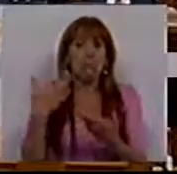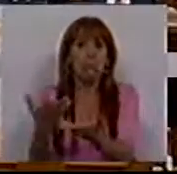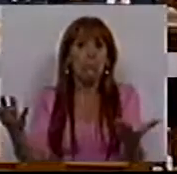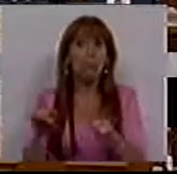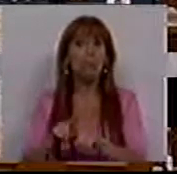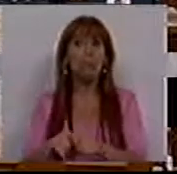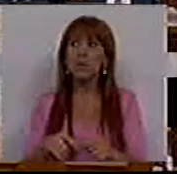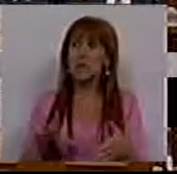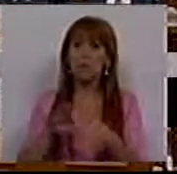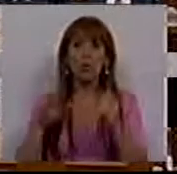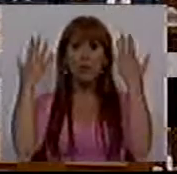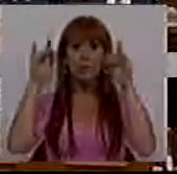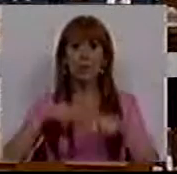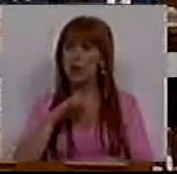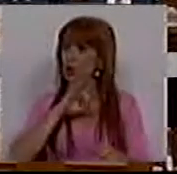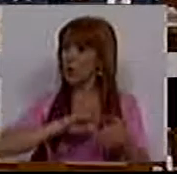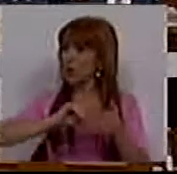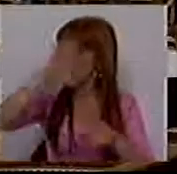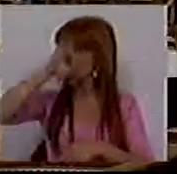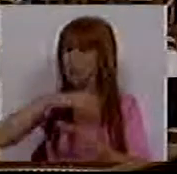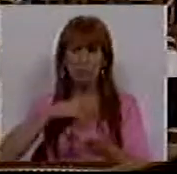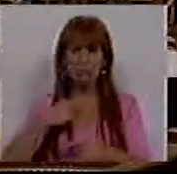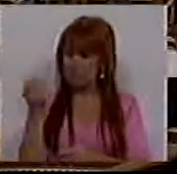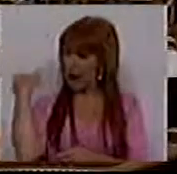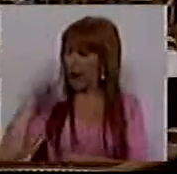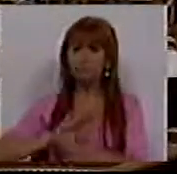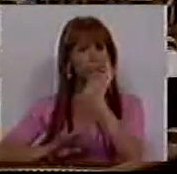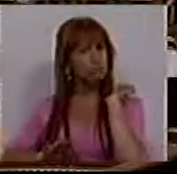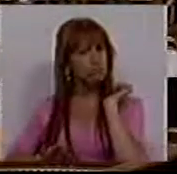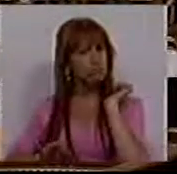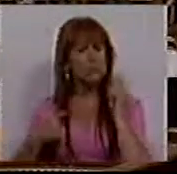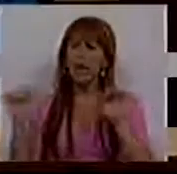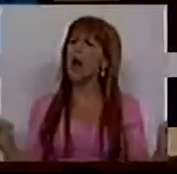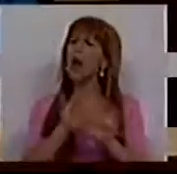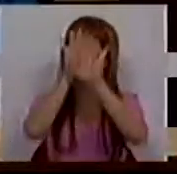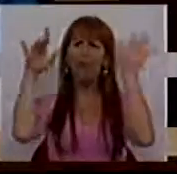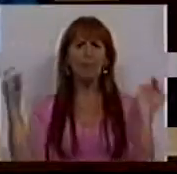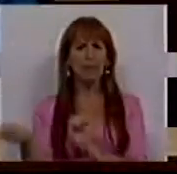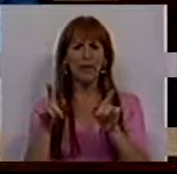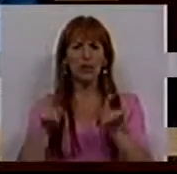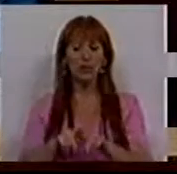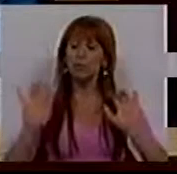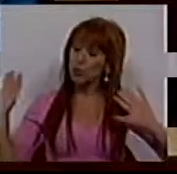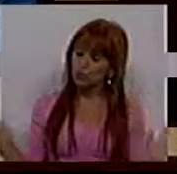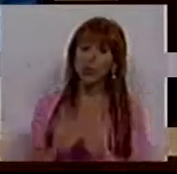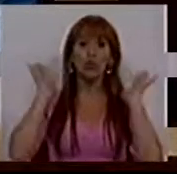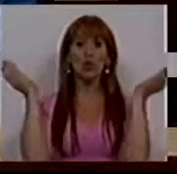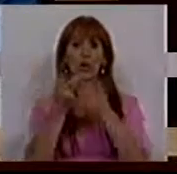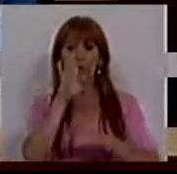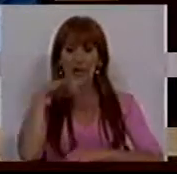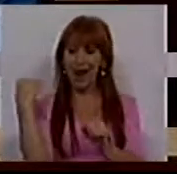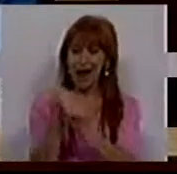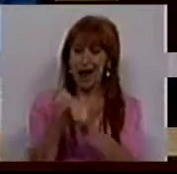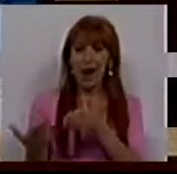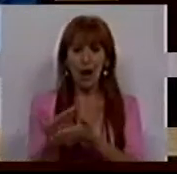isso, dadas as palmas ao argumento do Sr. Secretário de Estado ainda há pouco. Muito bem. Sejamos claros neste debate. No geral, se há